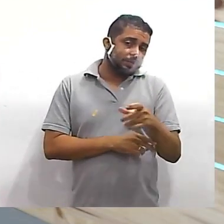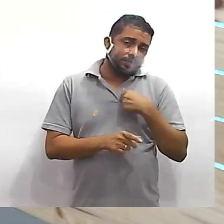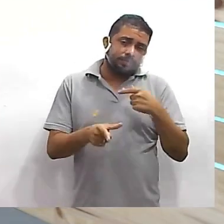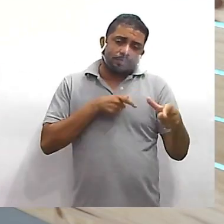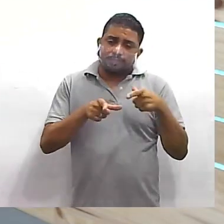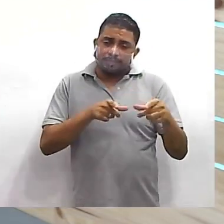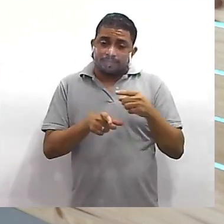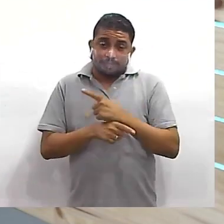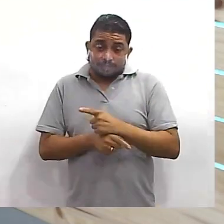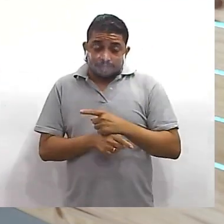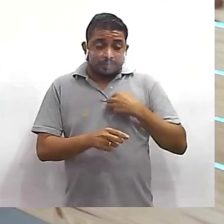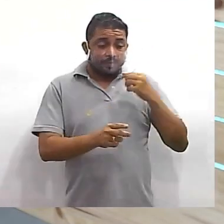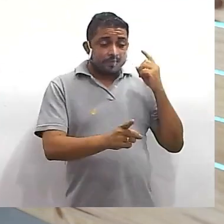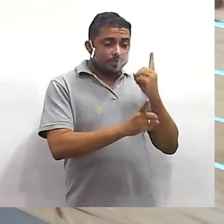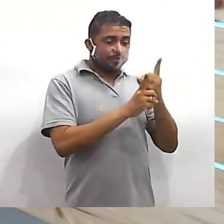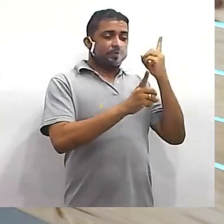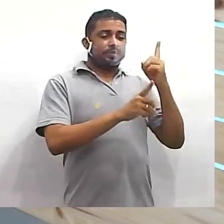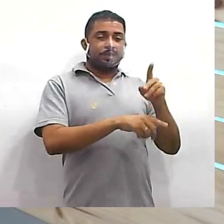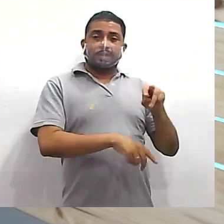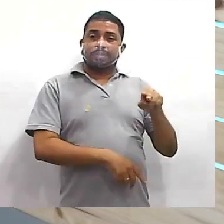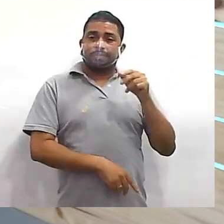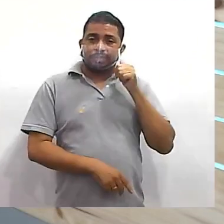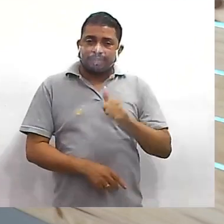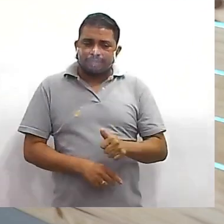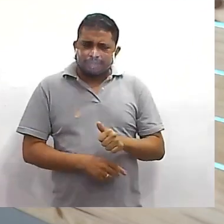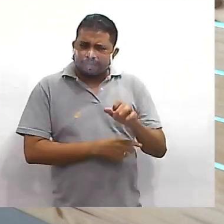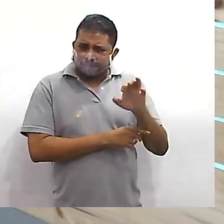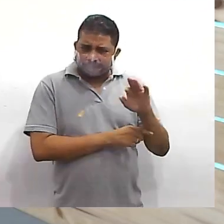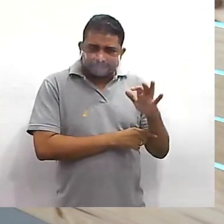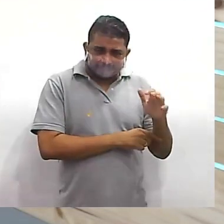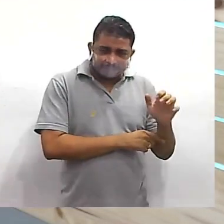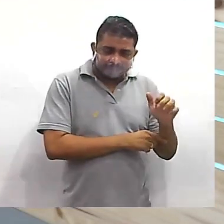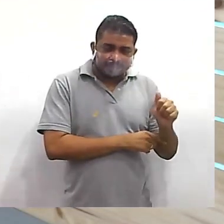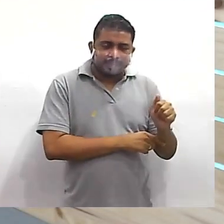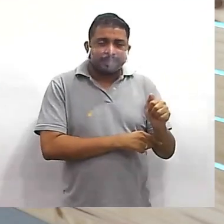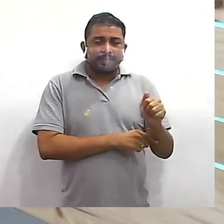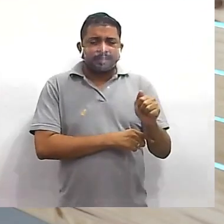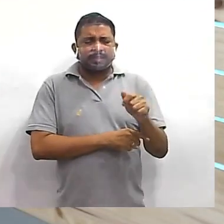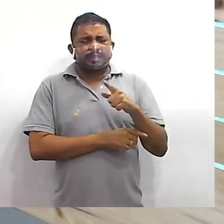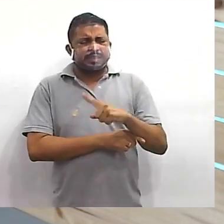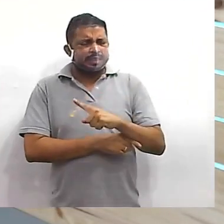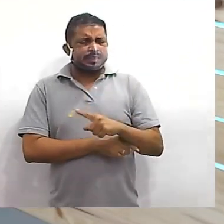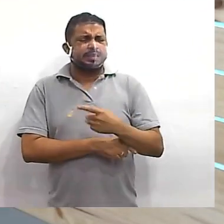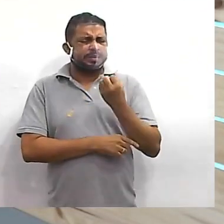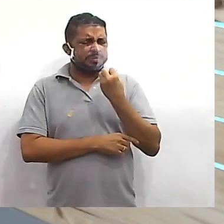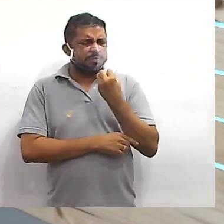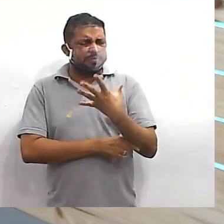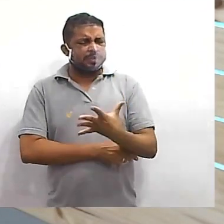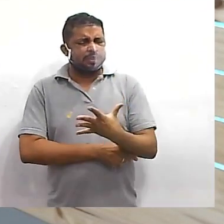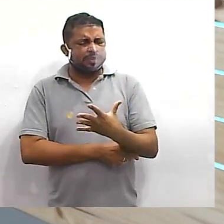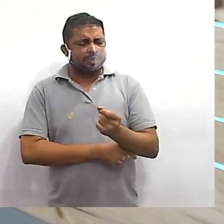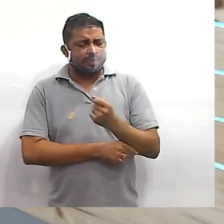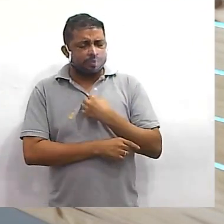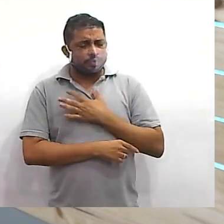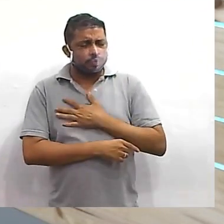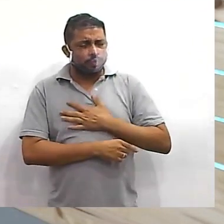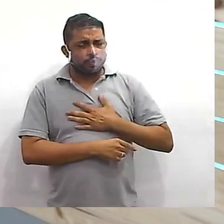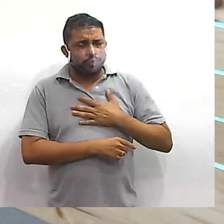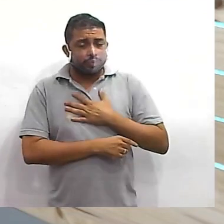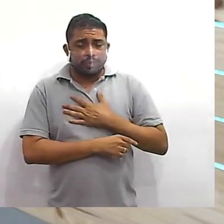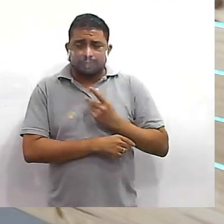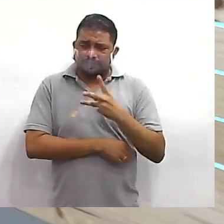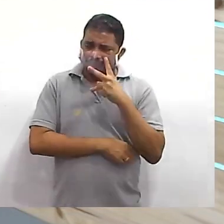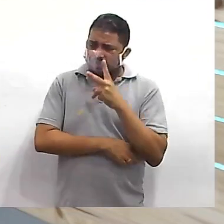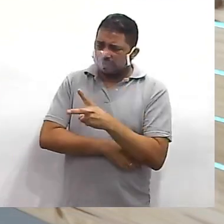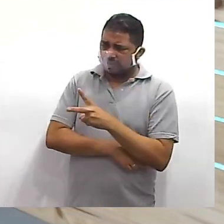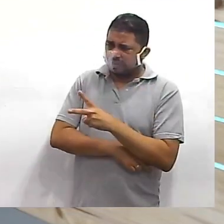irmã dele. E aí eu digo, Érica, né, André, é o nome da tua irmã? Érica, mas André é tão gente boa, eu gosto tanto dele. Aí a Érica olha para mim e